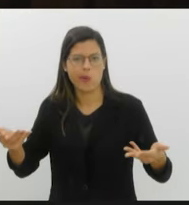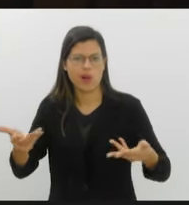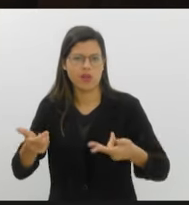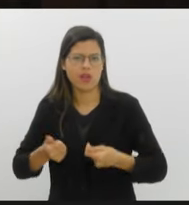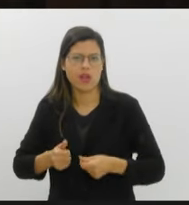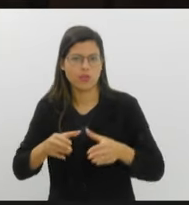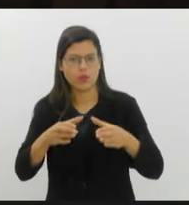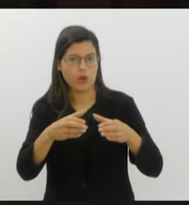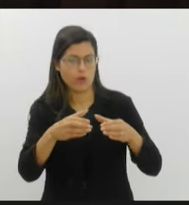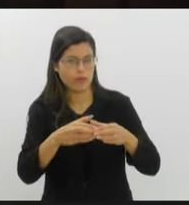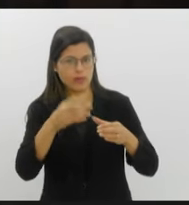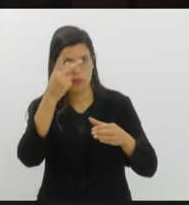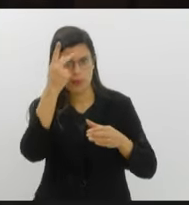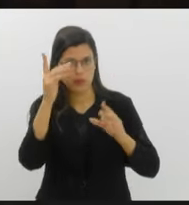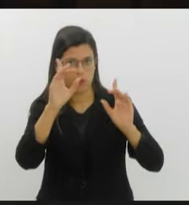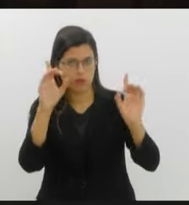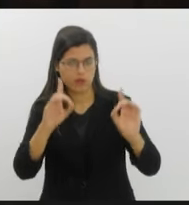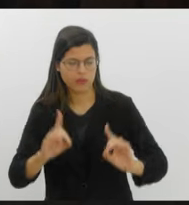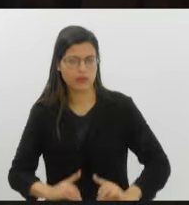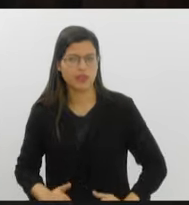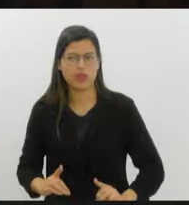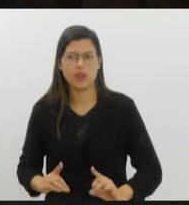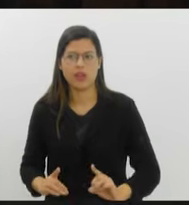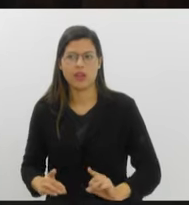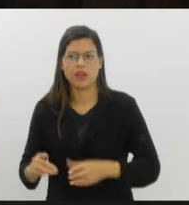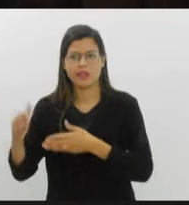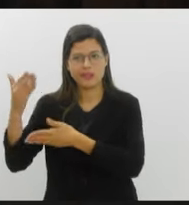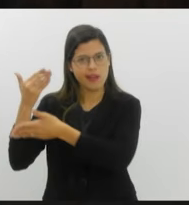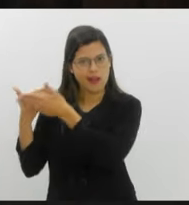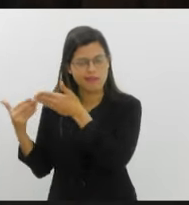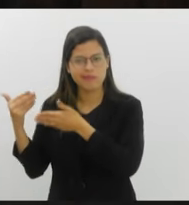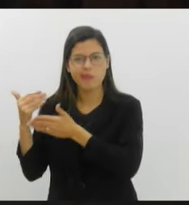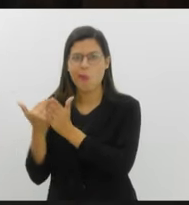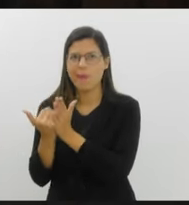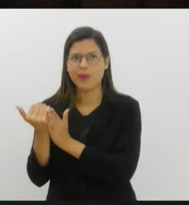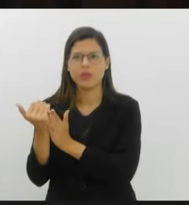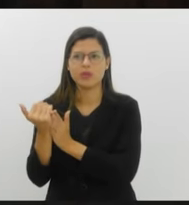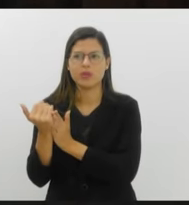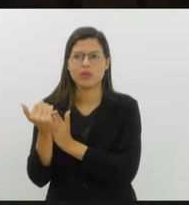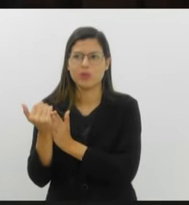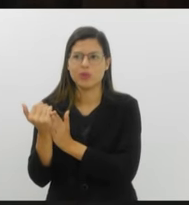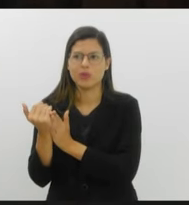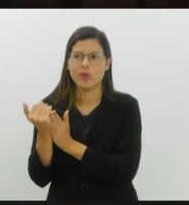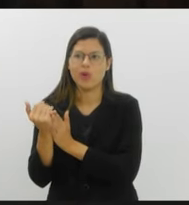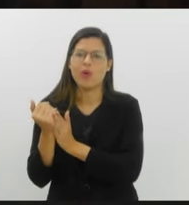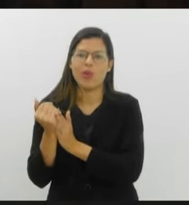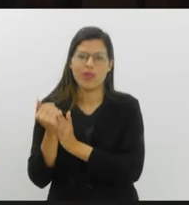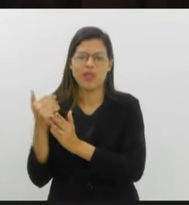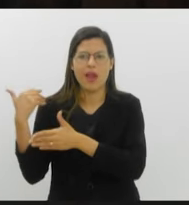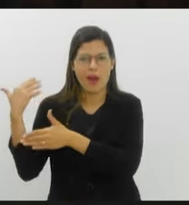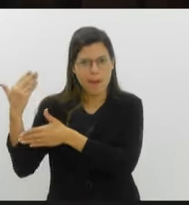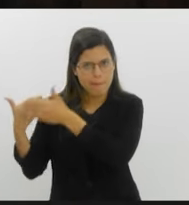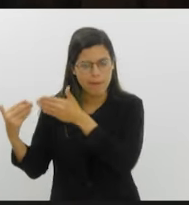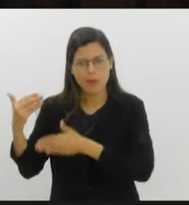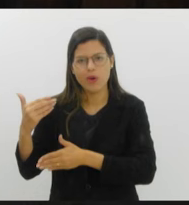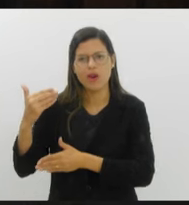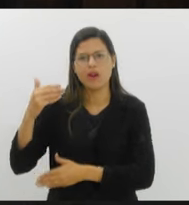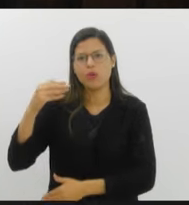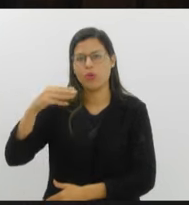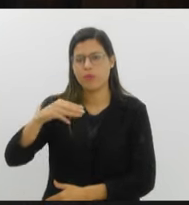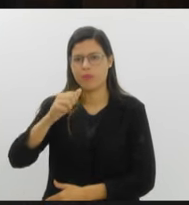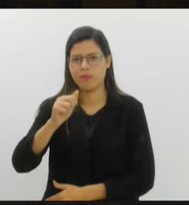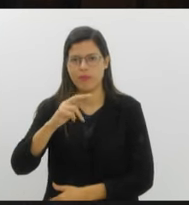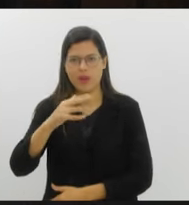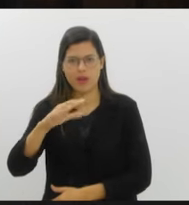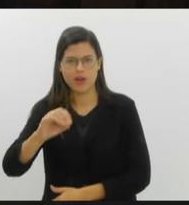com Deficiência desde a época do nosso querido Márcio Pacheco. Fred super merece, é